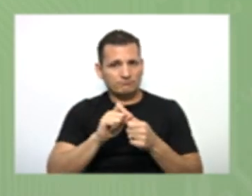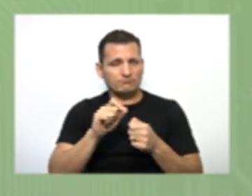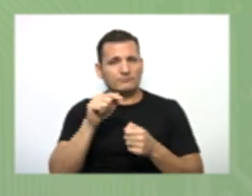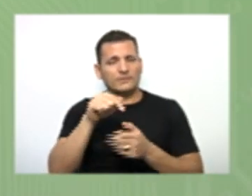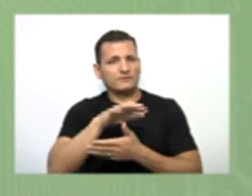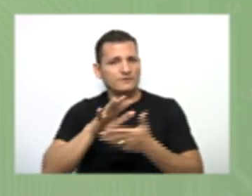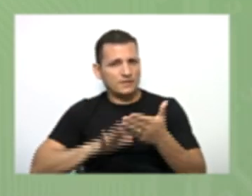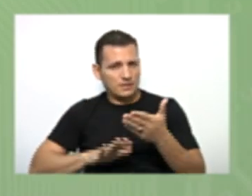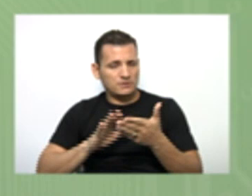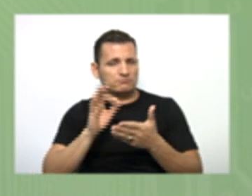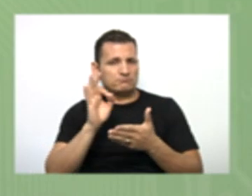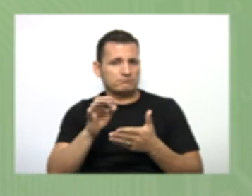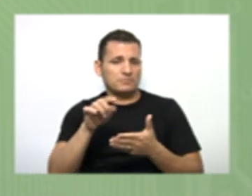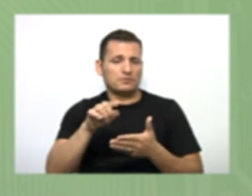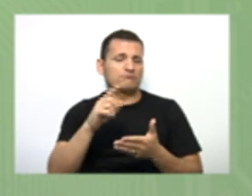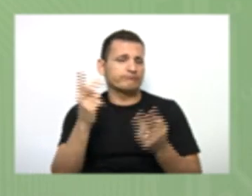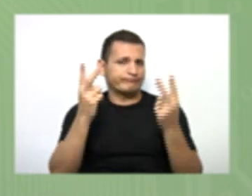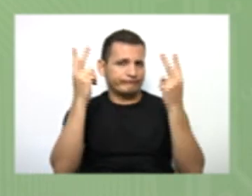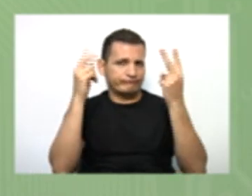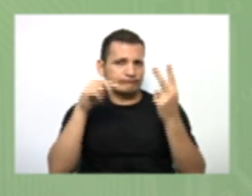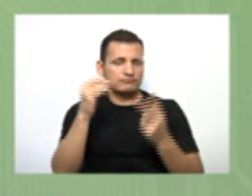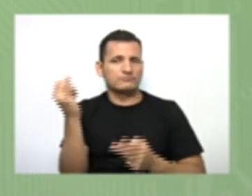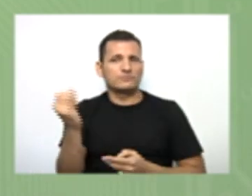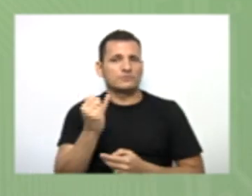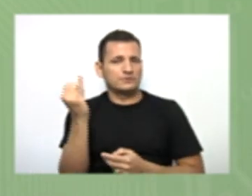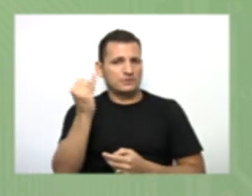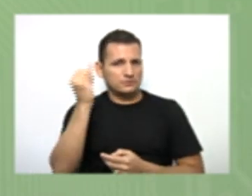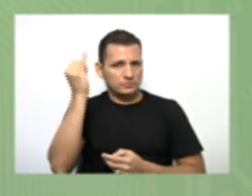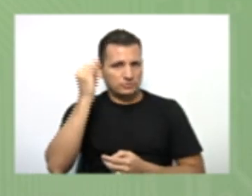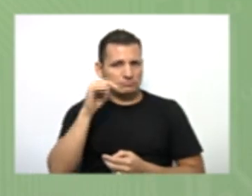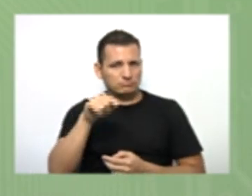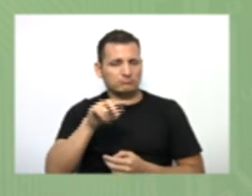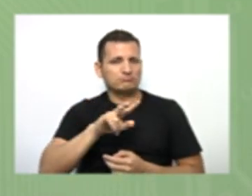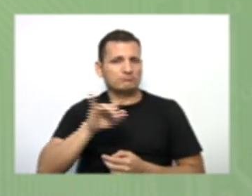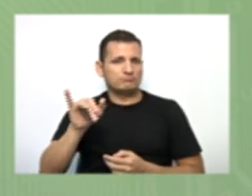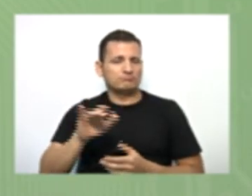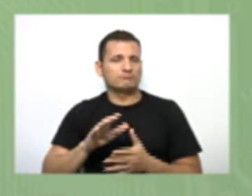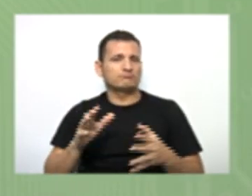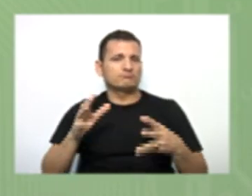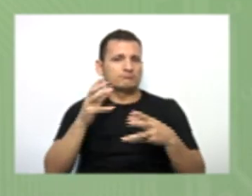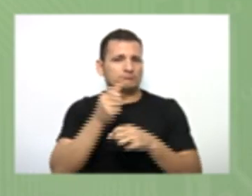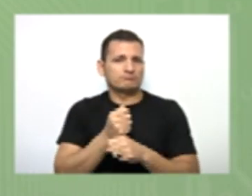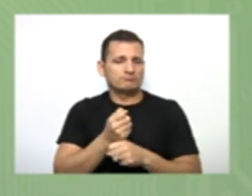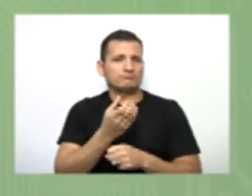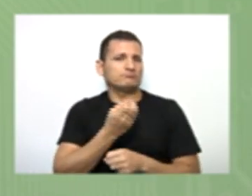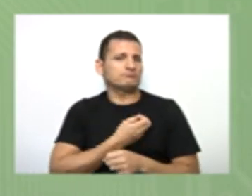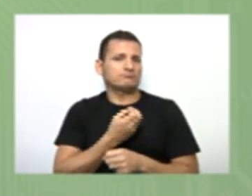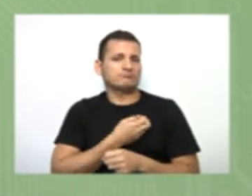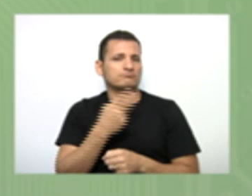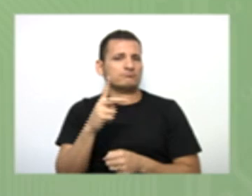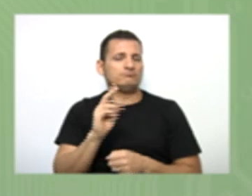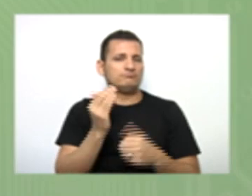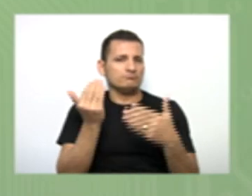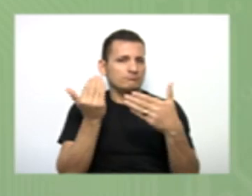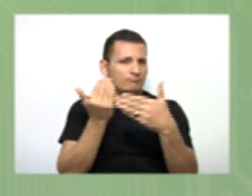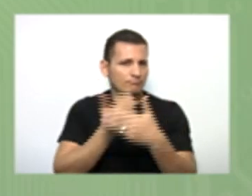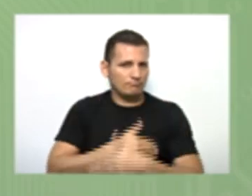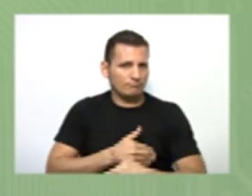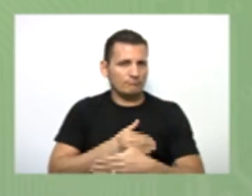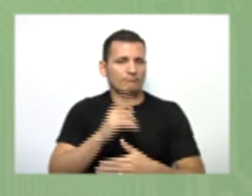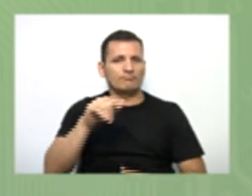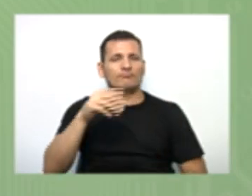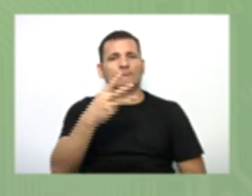sala, pessoal. Ela é muito valiosa, muito importante. Elas vão se somar às notas, à nota da sua prova.